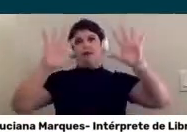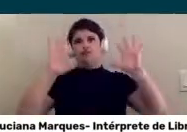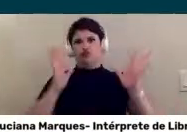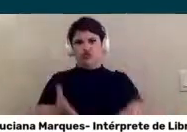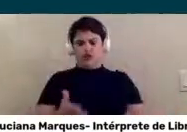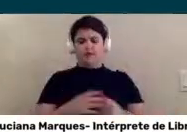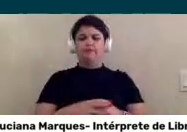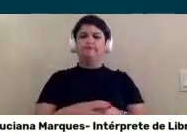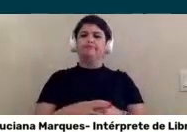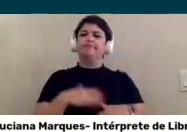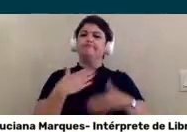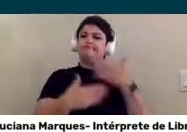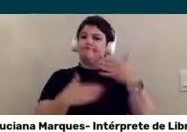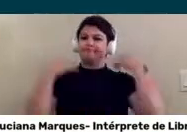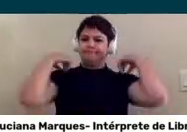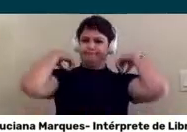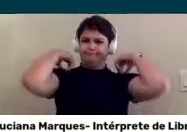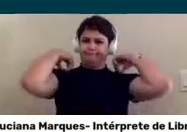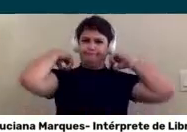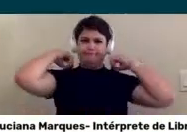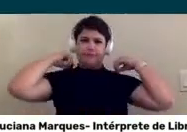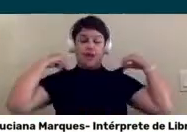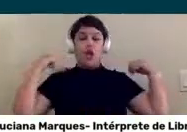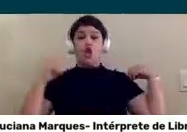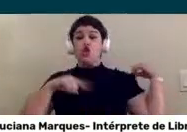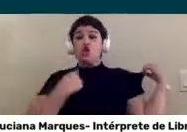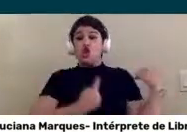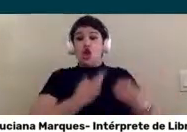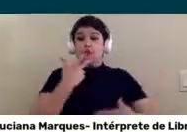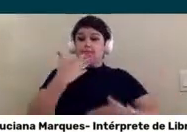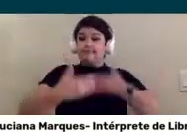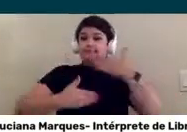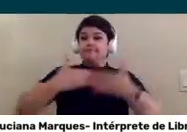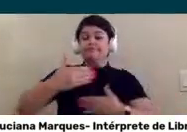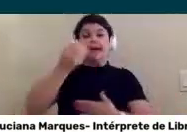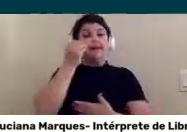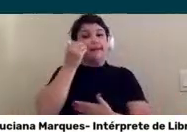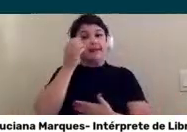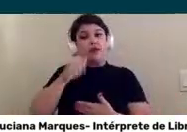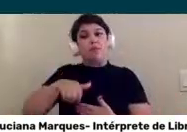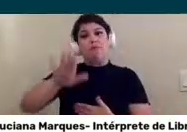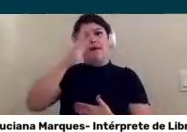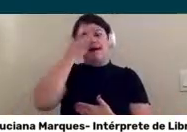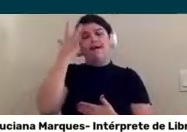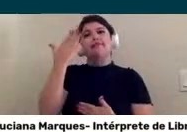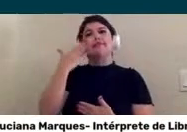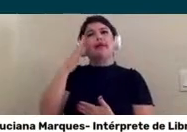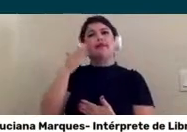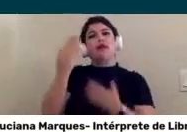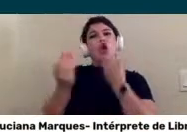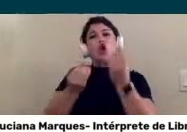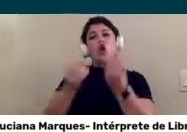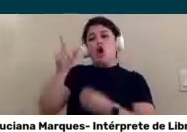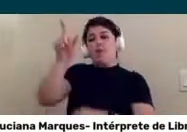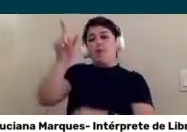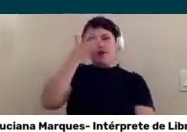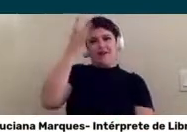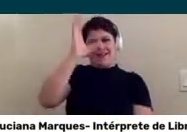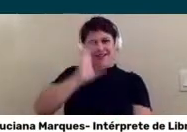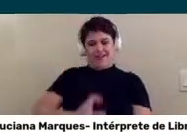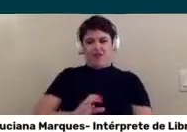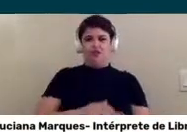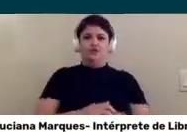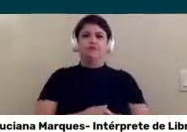isso é um pouco da nossa jornada, de como a gente está tentando cada vez mais atender os anseios e entender as nossas clientes, né? A gente